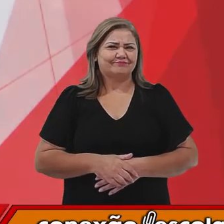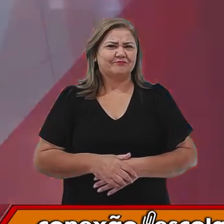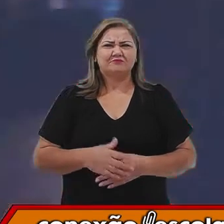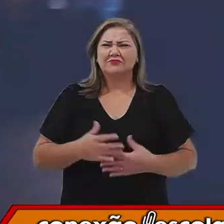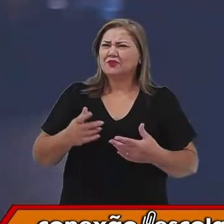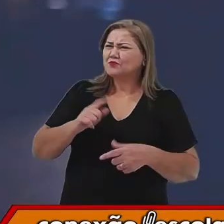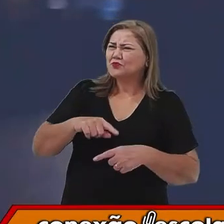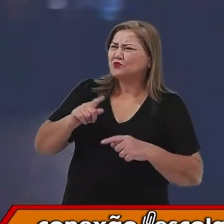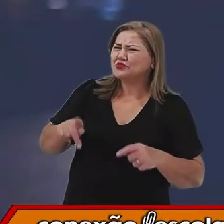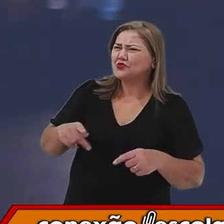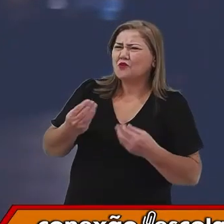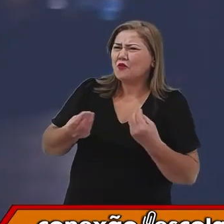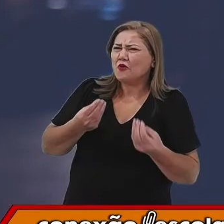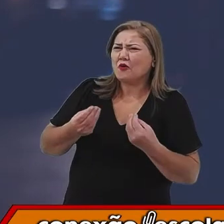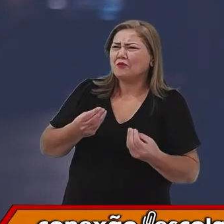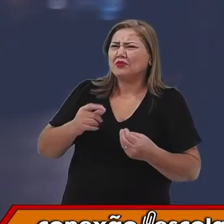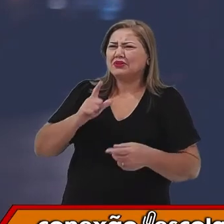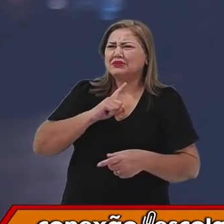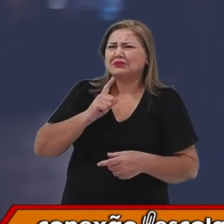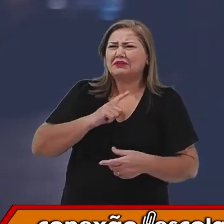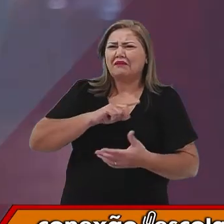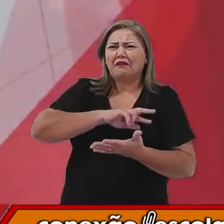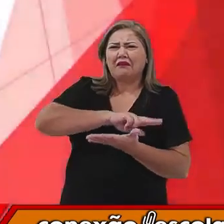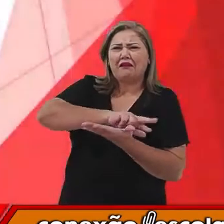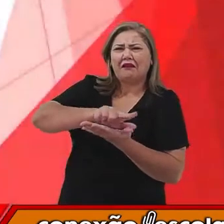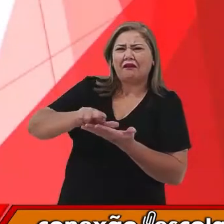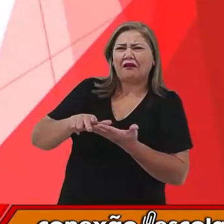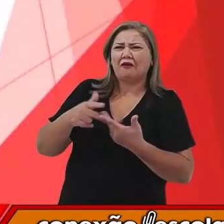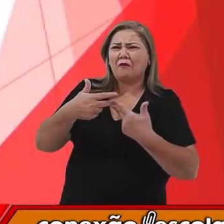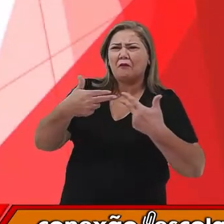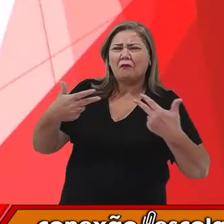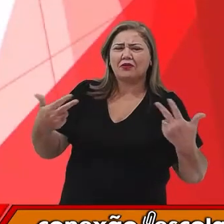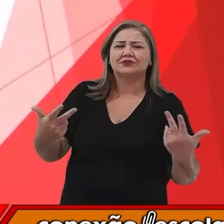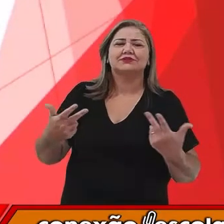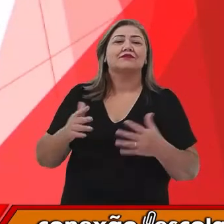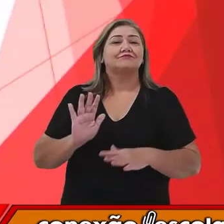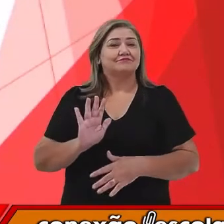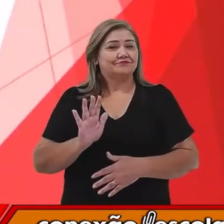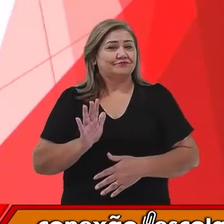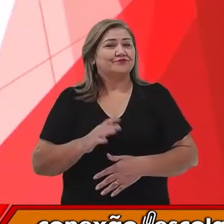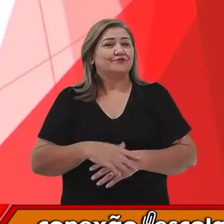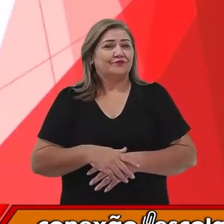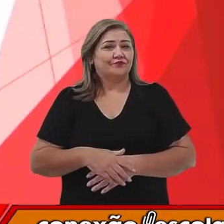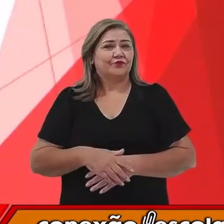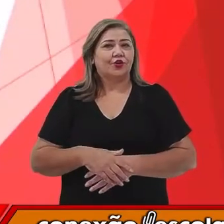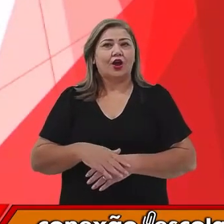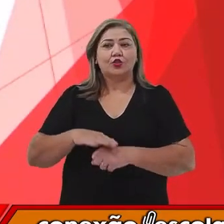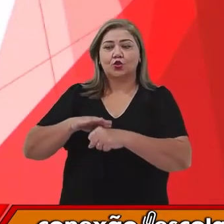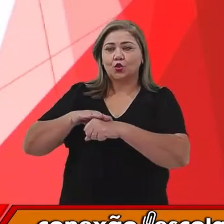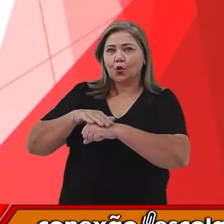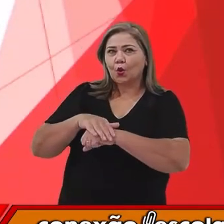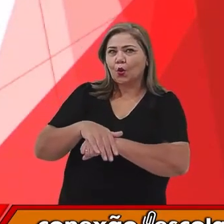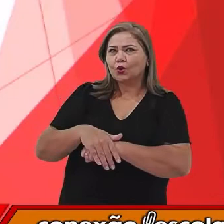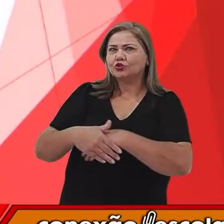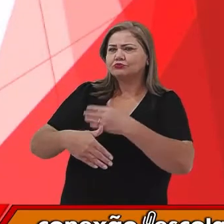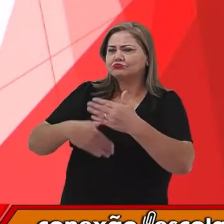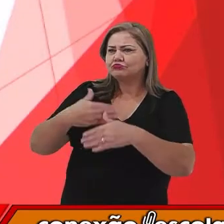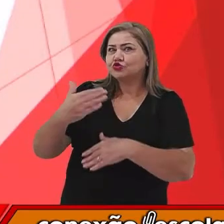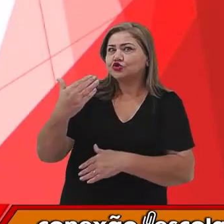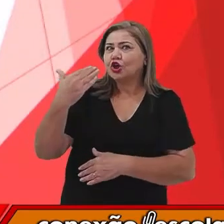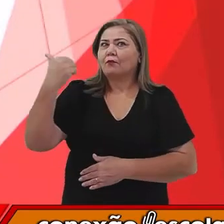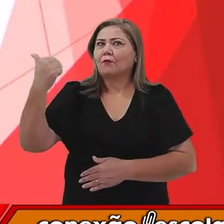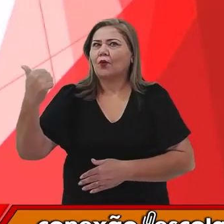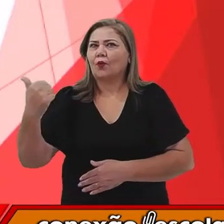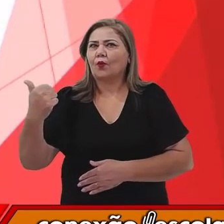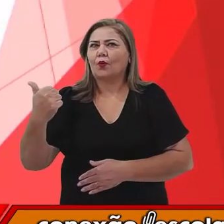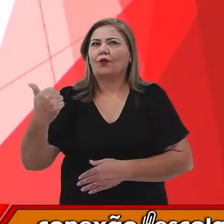Professor, quanta coisa! Para ficar claro, olha o exemplo. Mais uma noite me chamou. Disse que